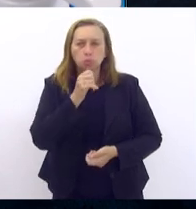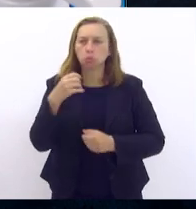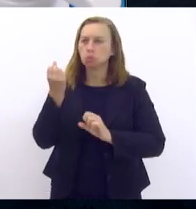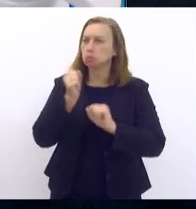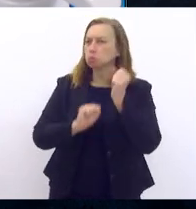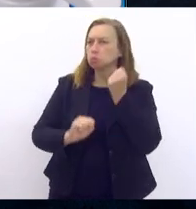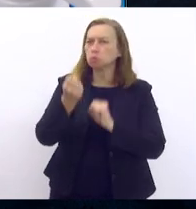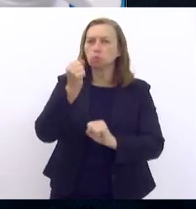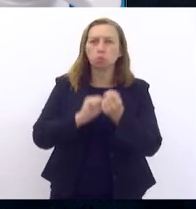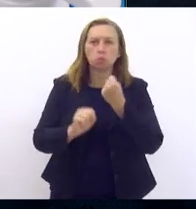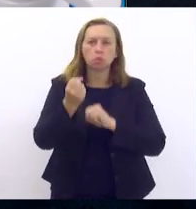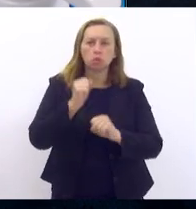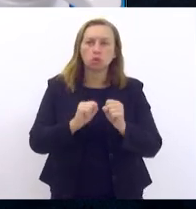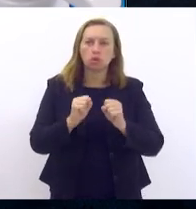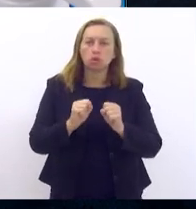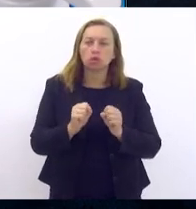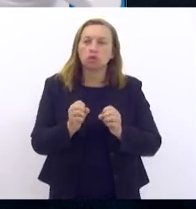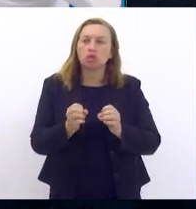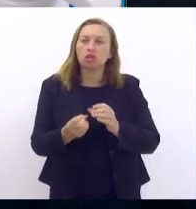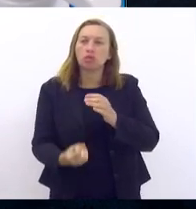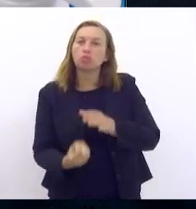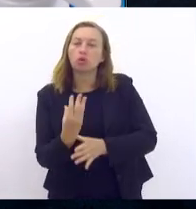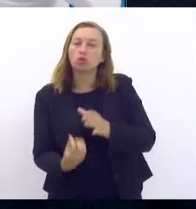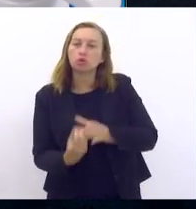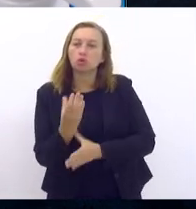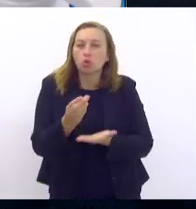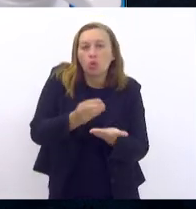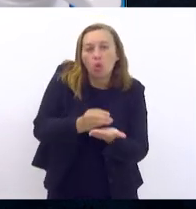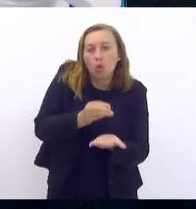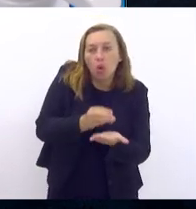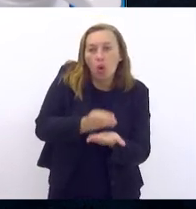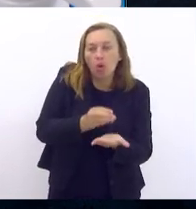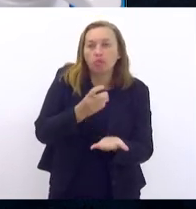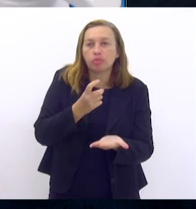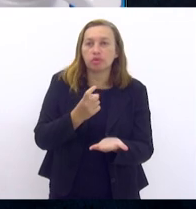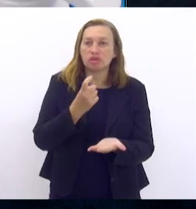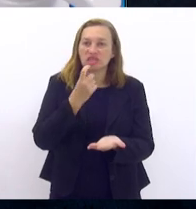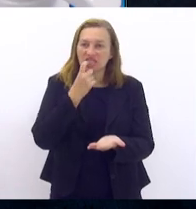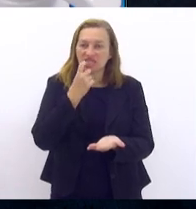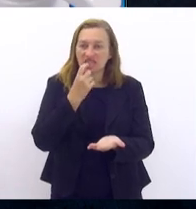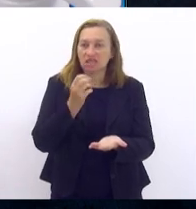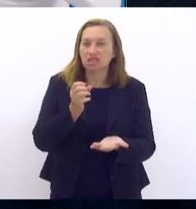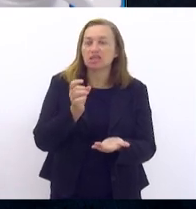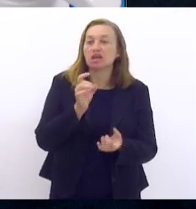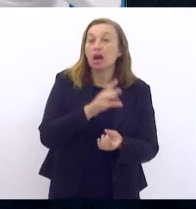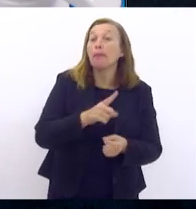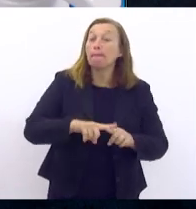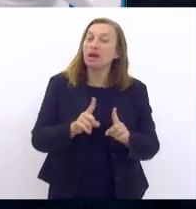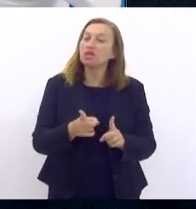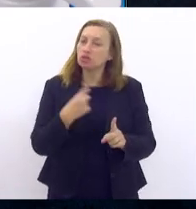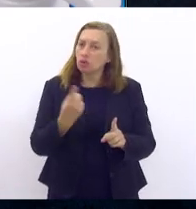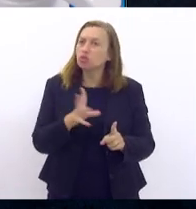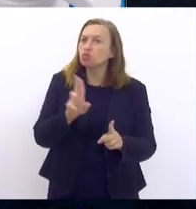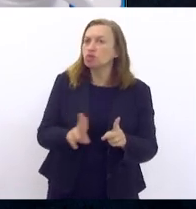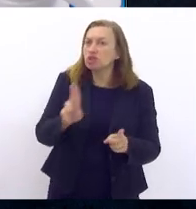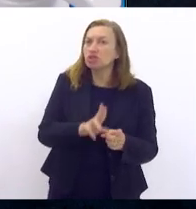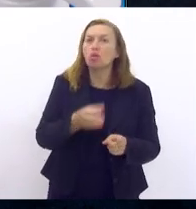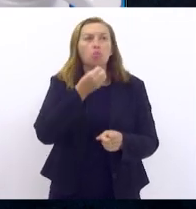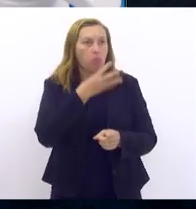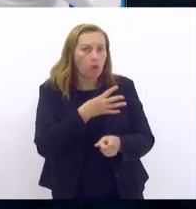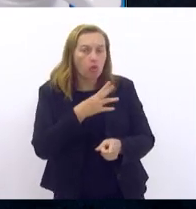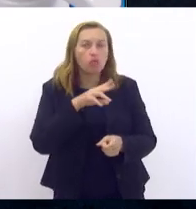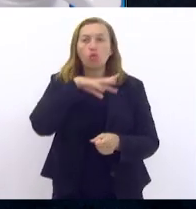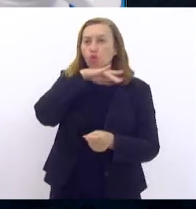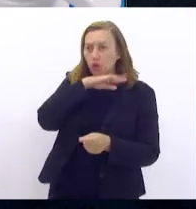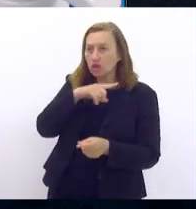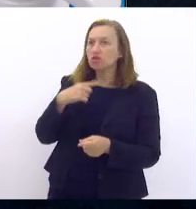que produz copinho descartável mas a gente consome descartável sendo bom ou